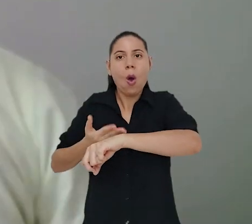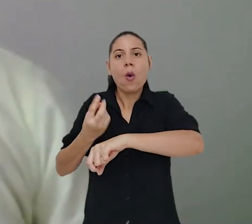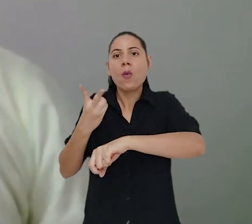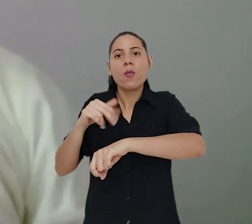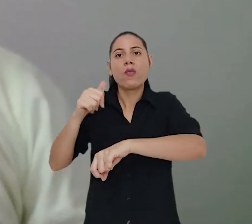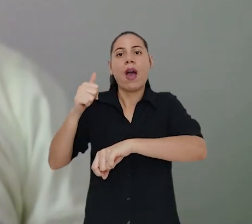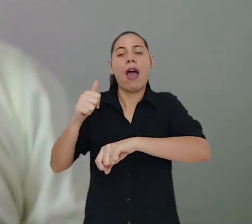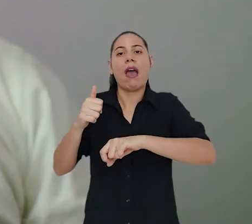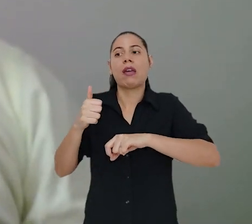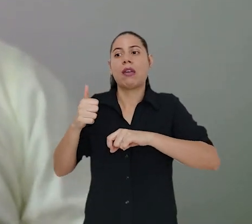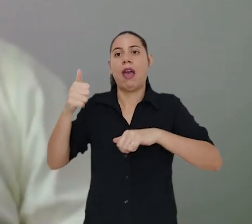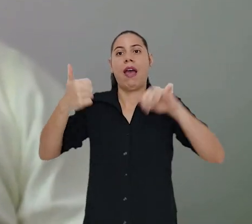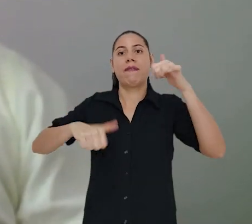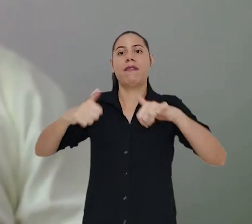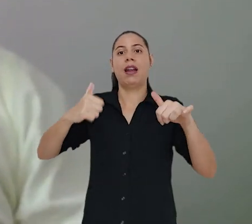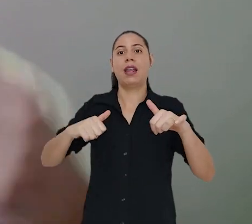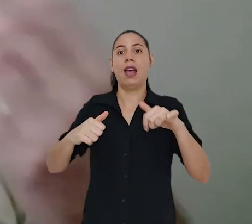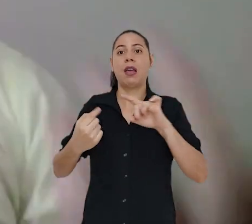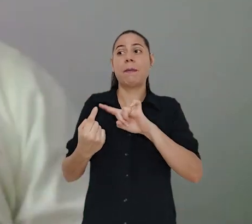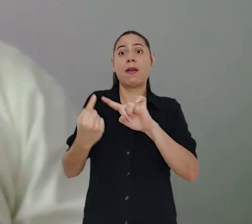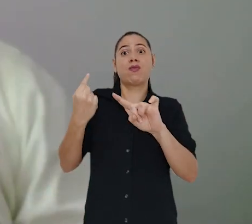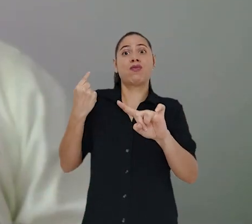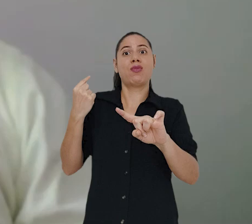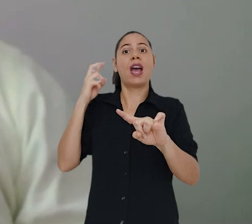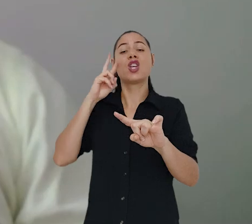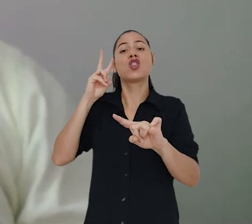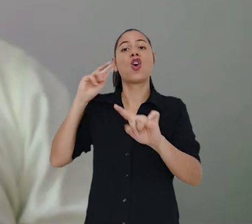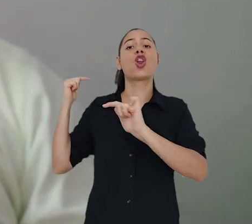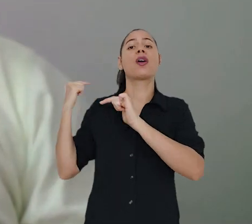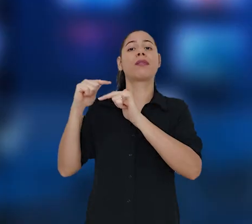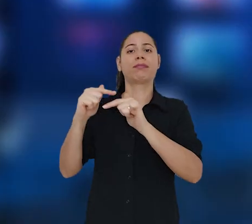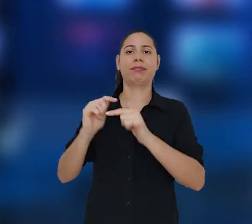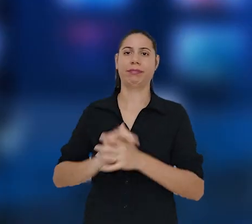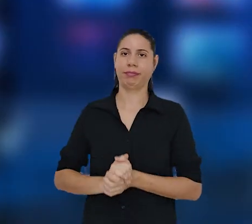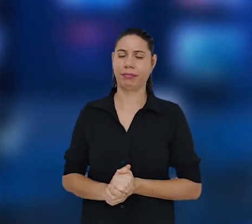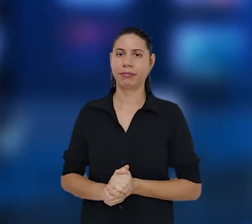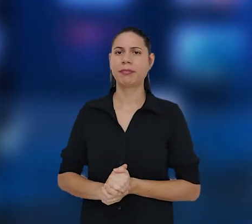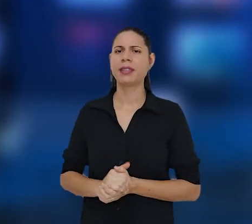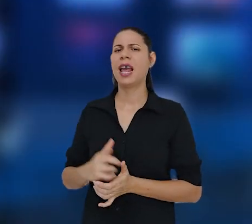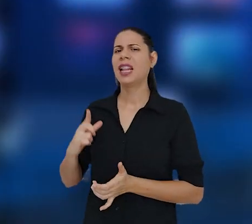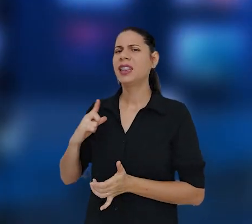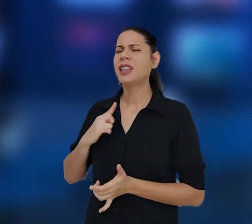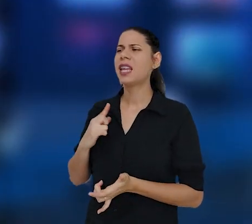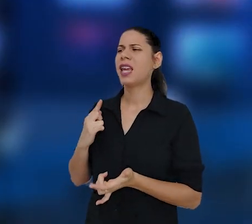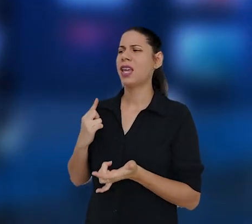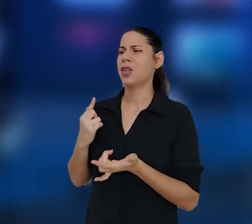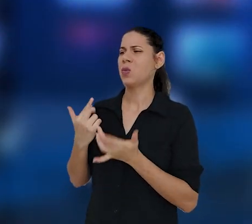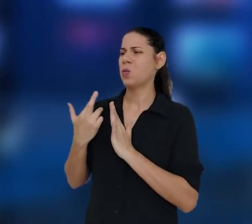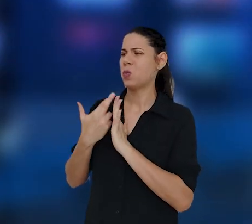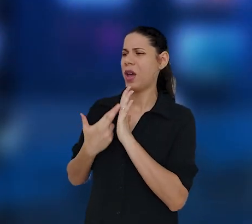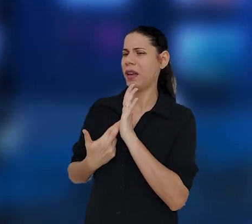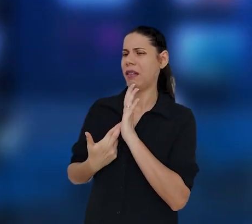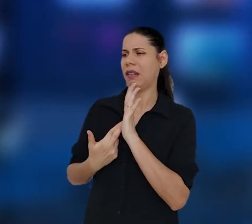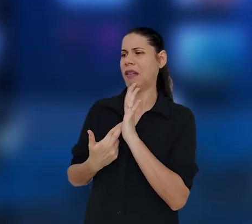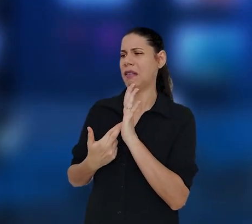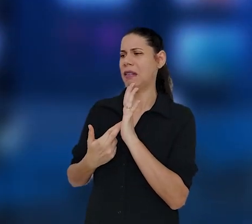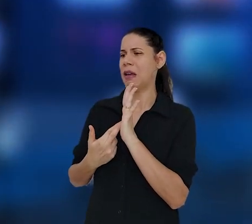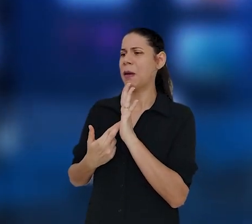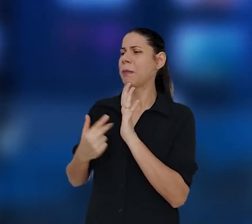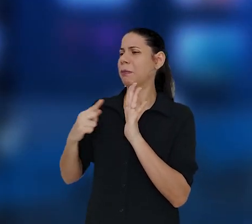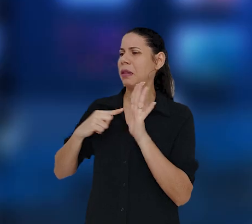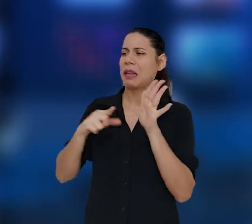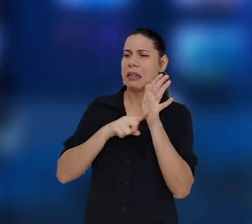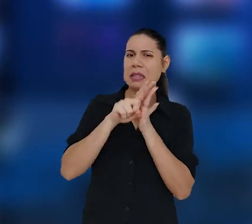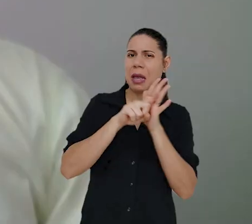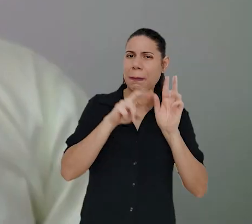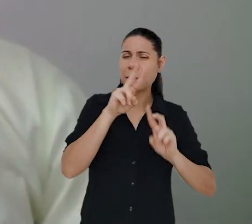frente dela que importa. A história é muito maior do que aquilo que está ali na frente. Existe uma razoabilidade em ser necessária uma perícia para a